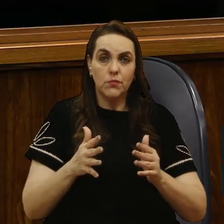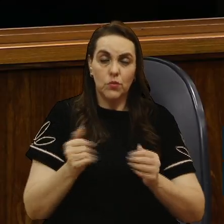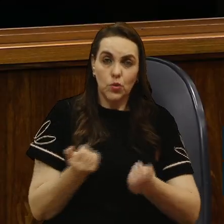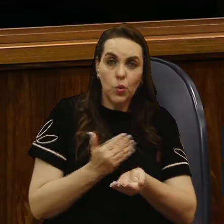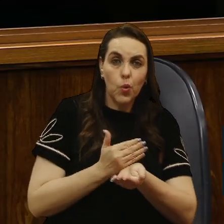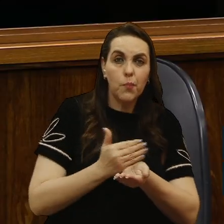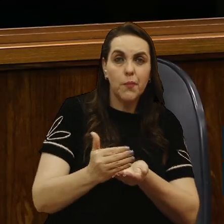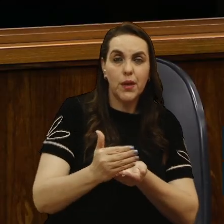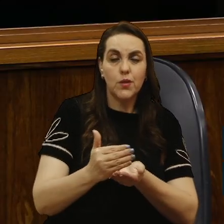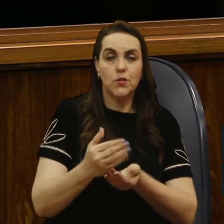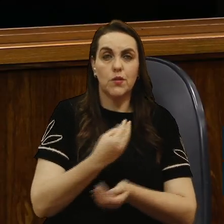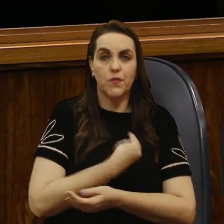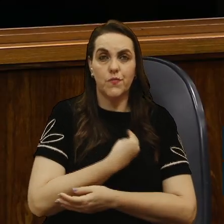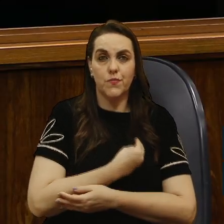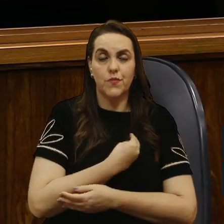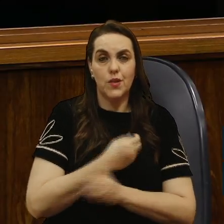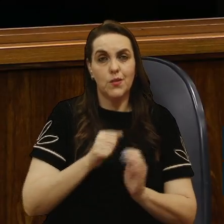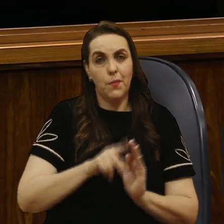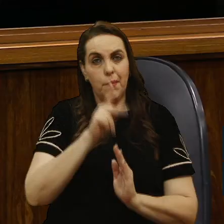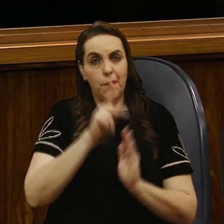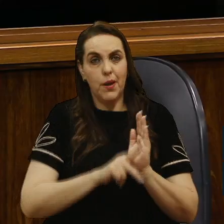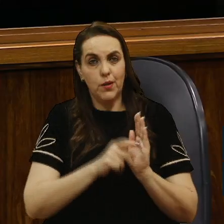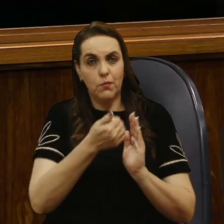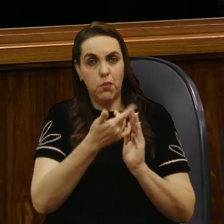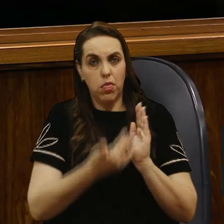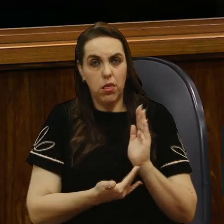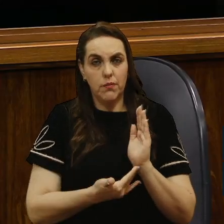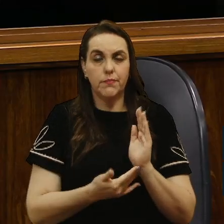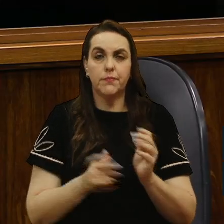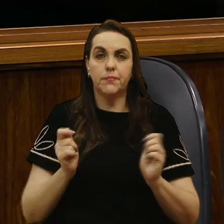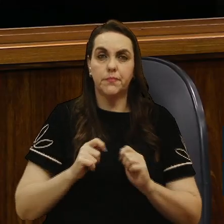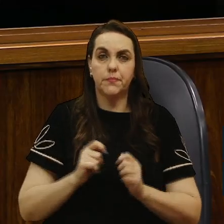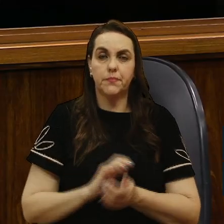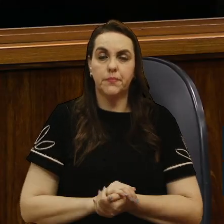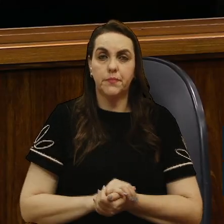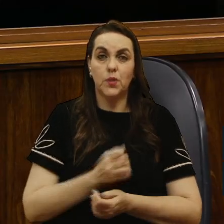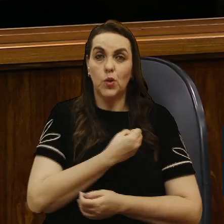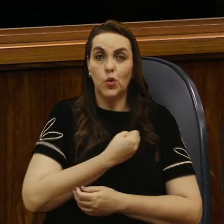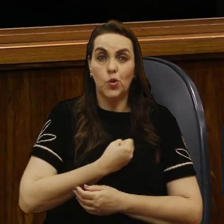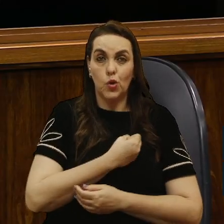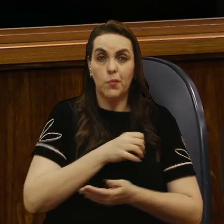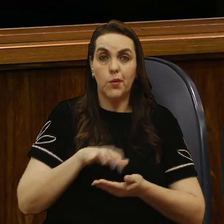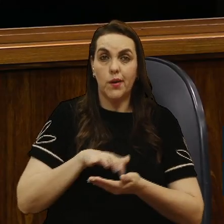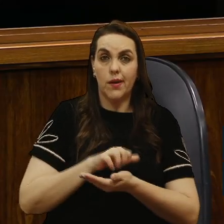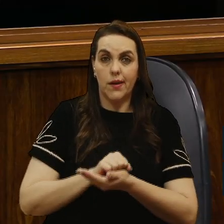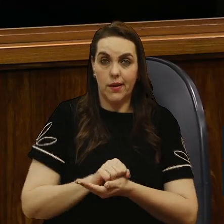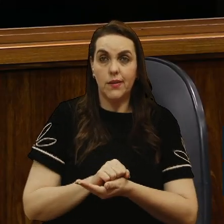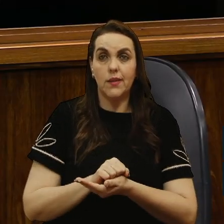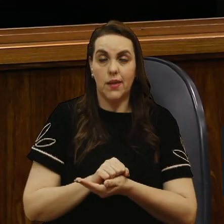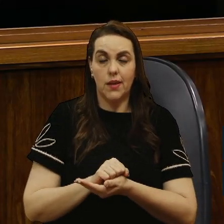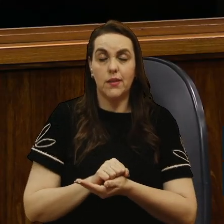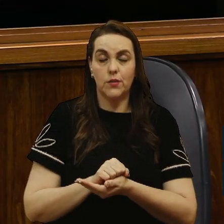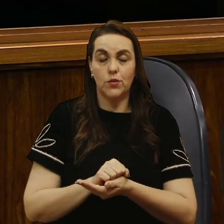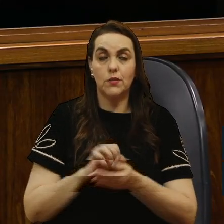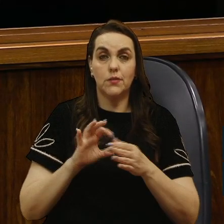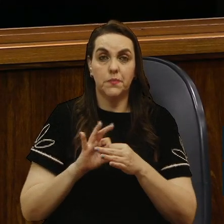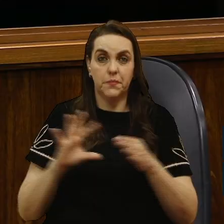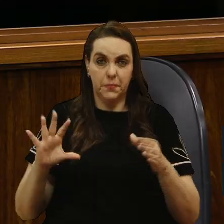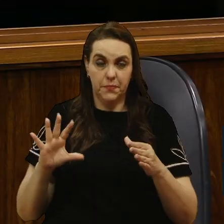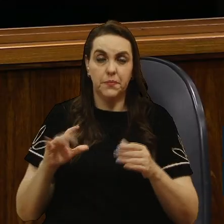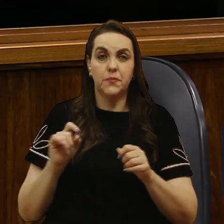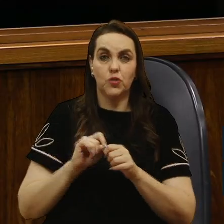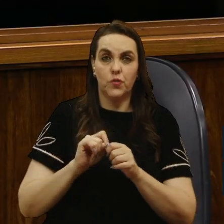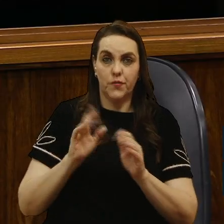da vigência do plano discriminado, quando possível? Número de cadastros, licenciamentos